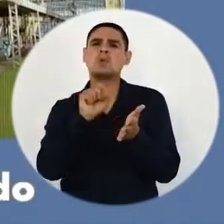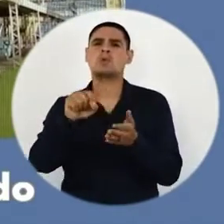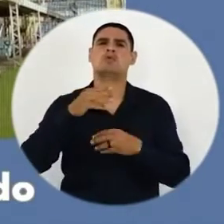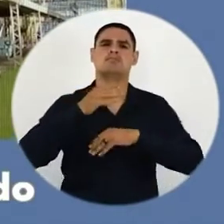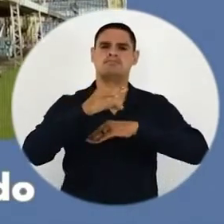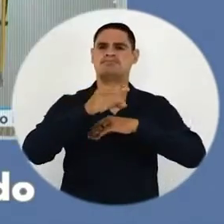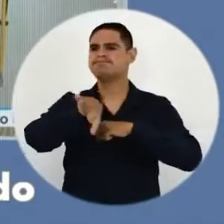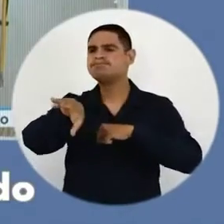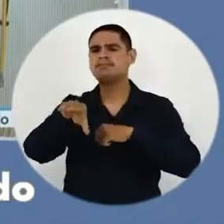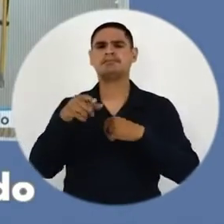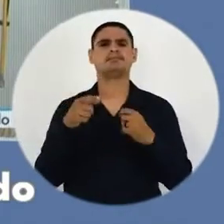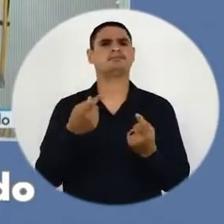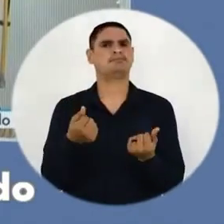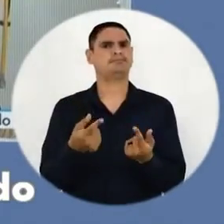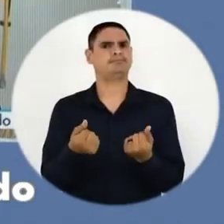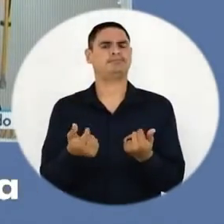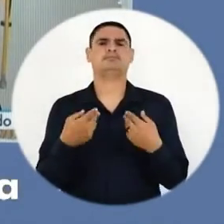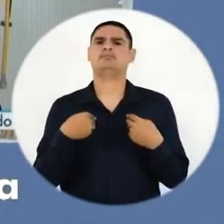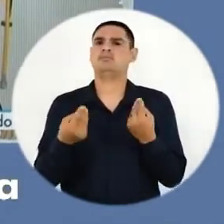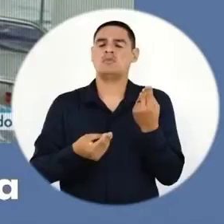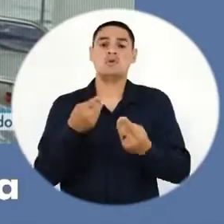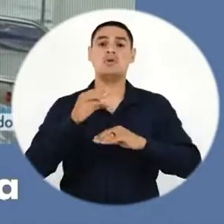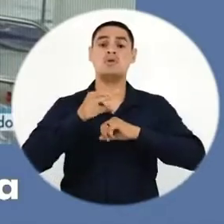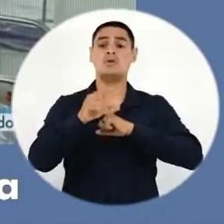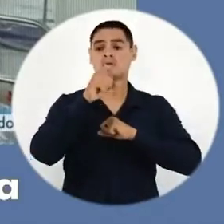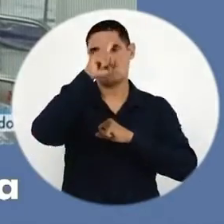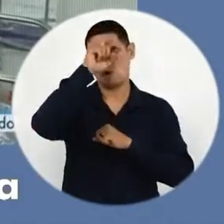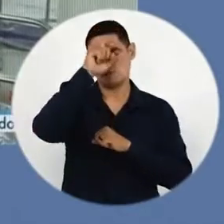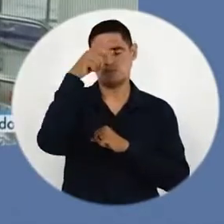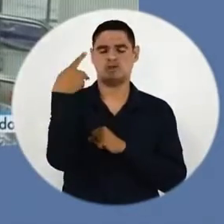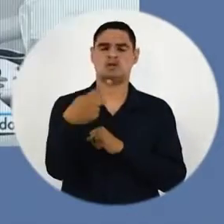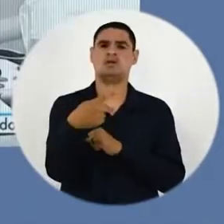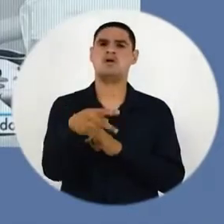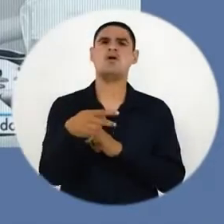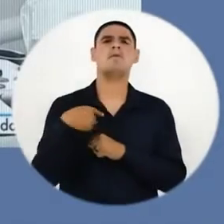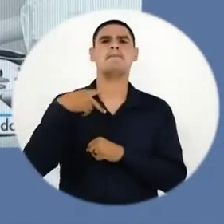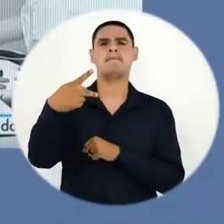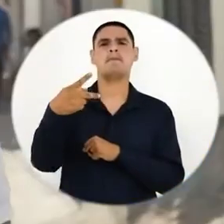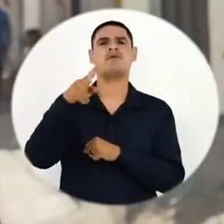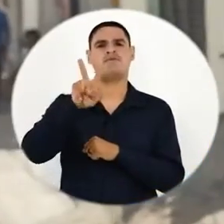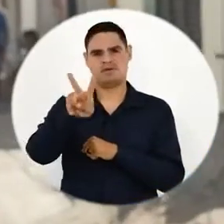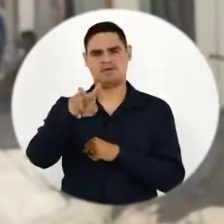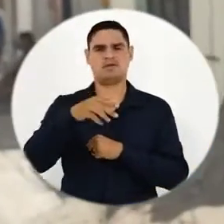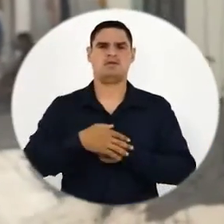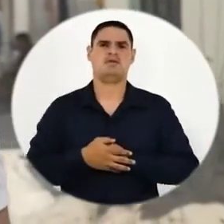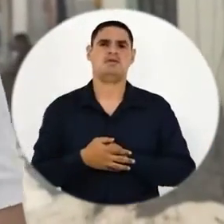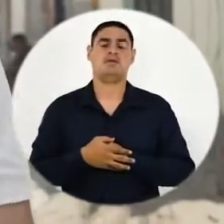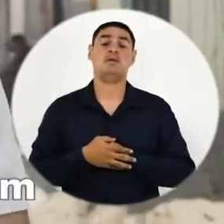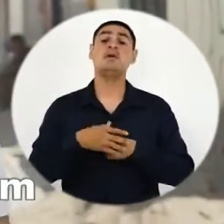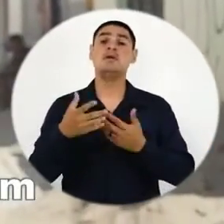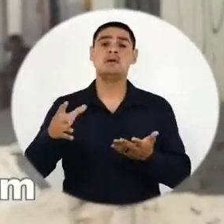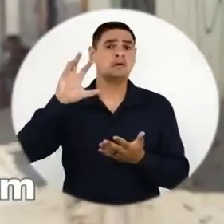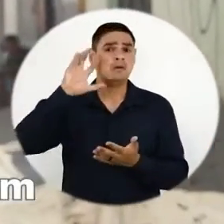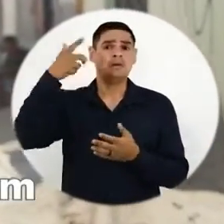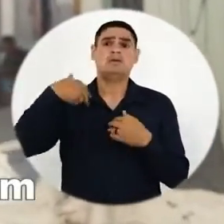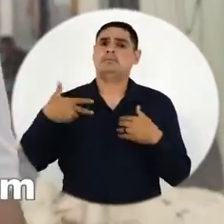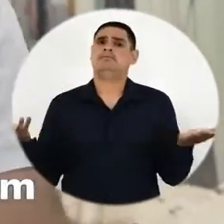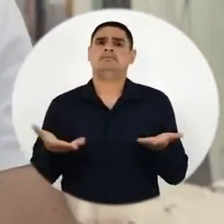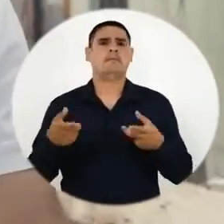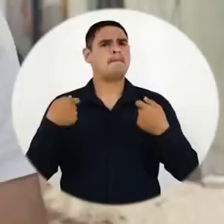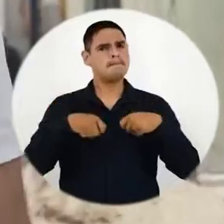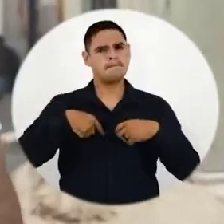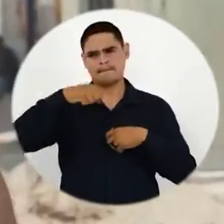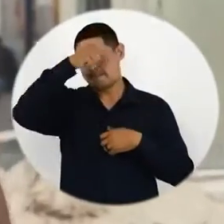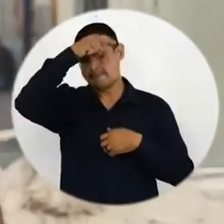desvio de recursos públicos destinado ao hospital de campanha do PV. Para resolver isso, a cidade não precisa